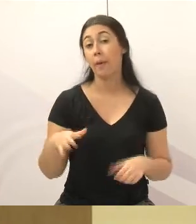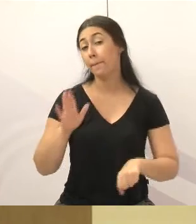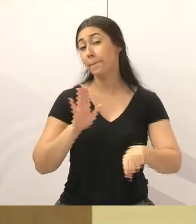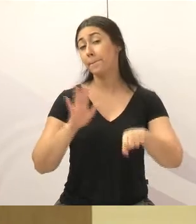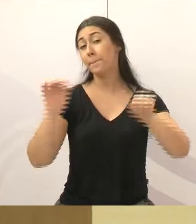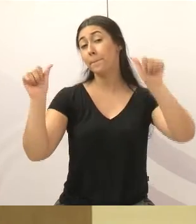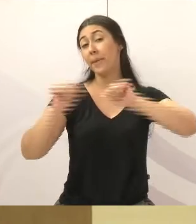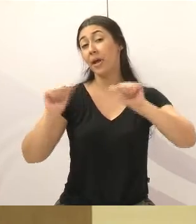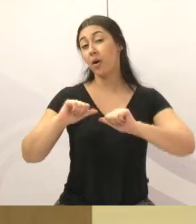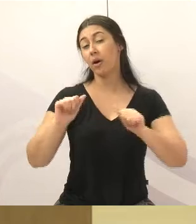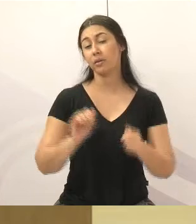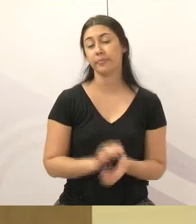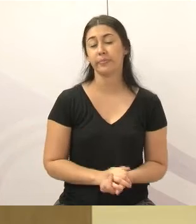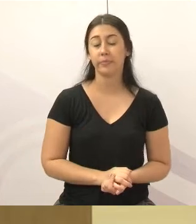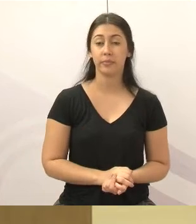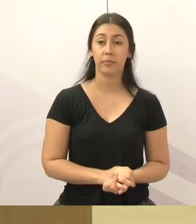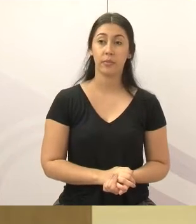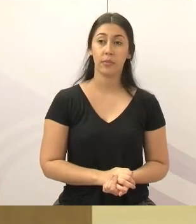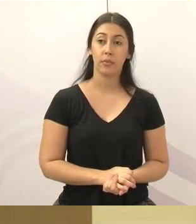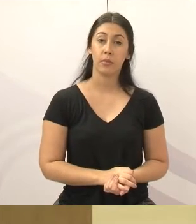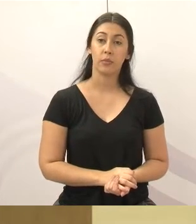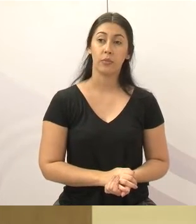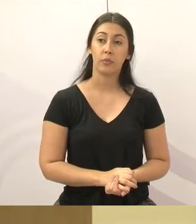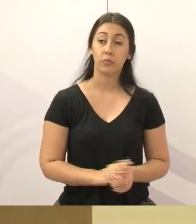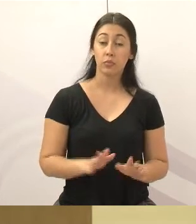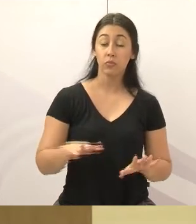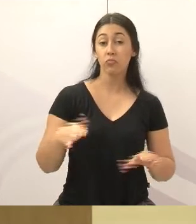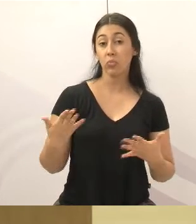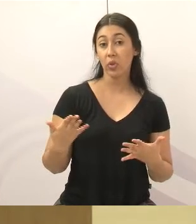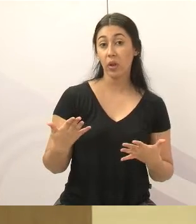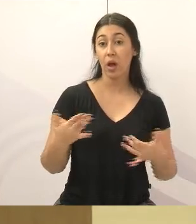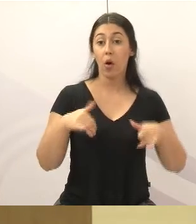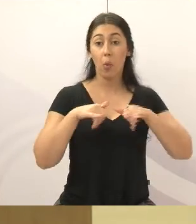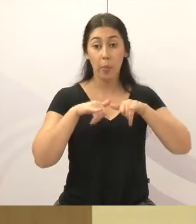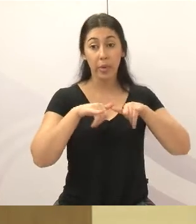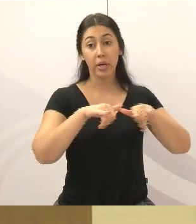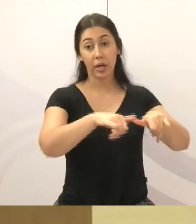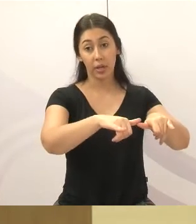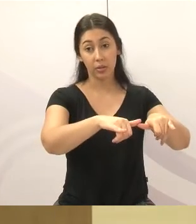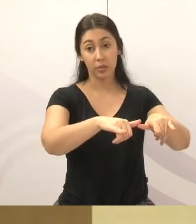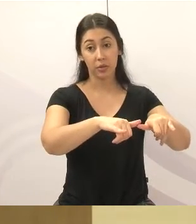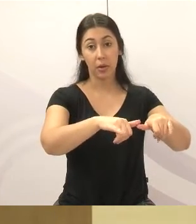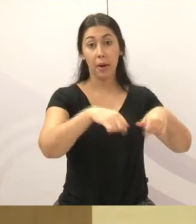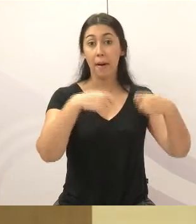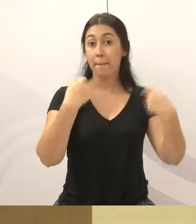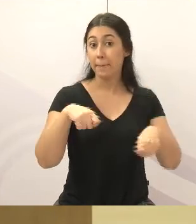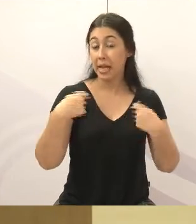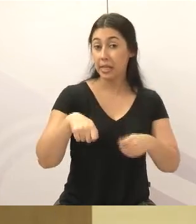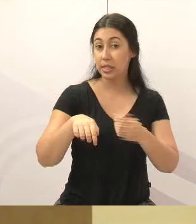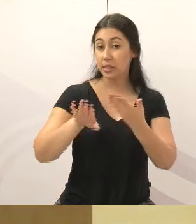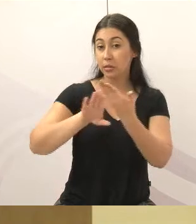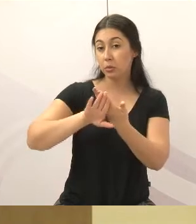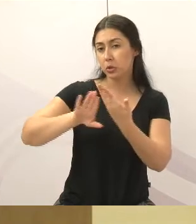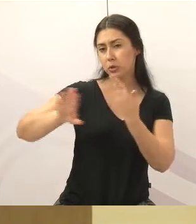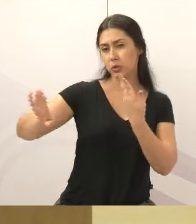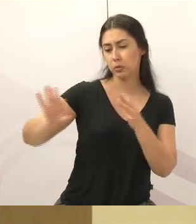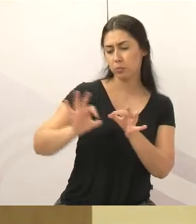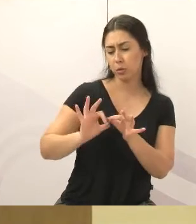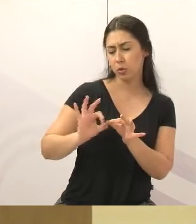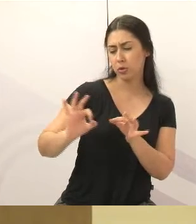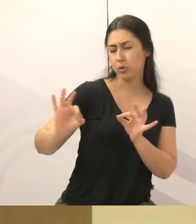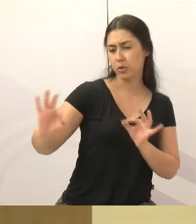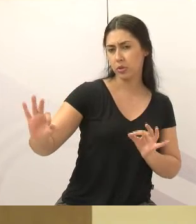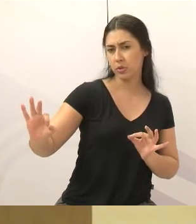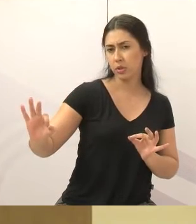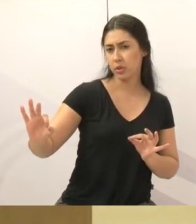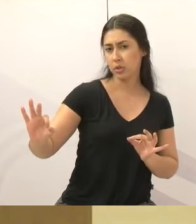mais separadas. No entanto, o que impõe aos supermercados que estão funcionando uma distância mínima que você